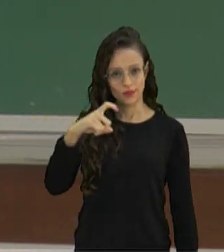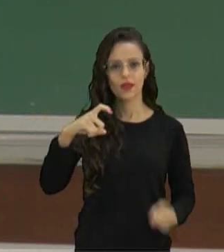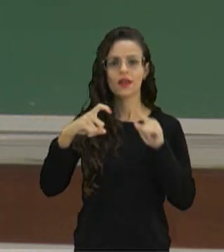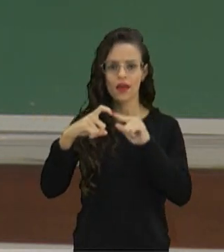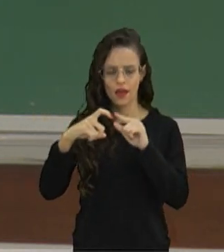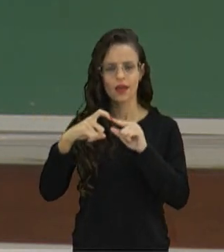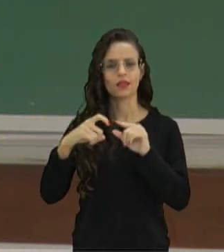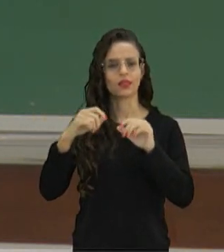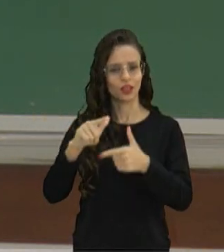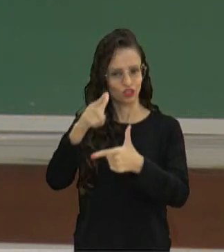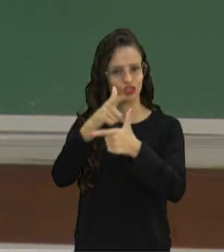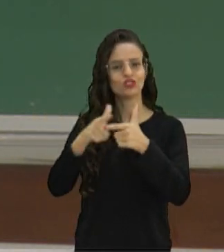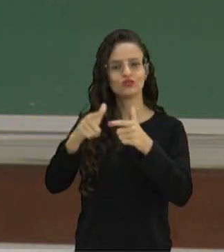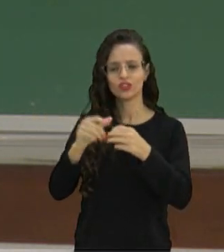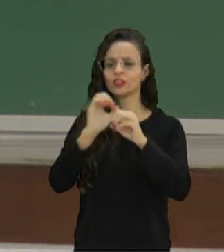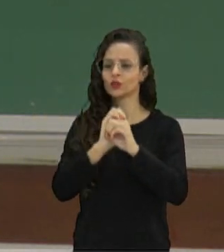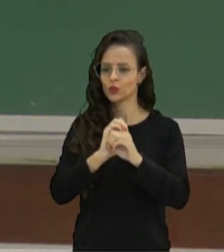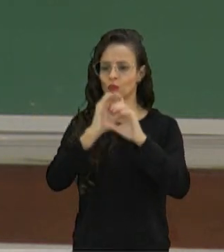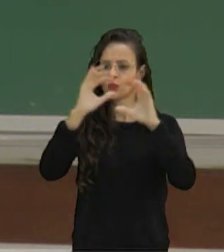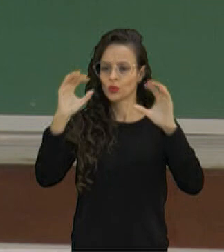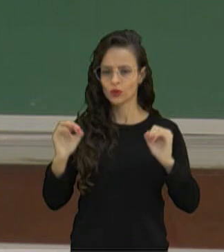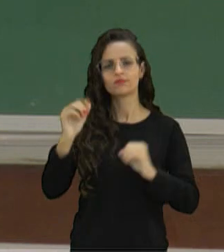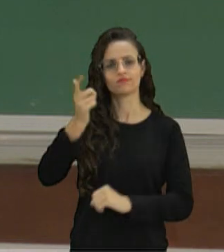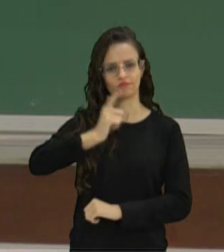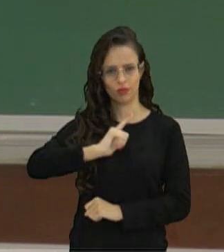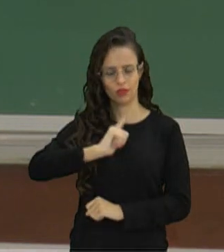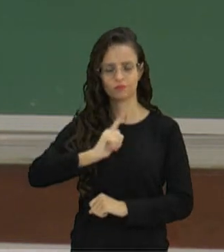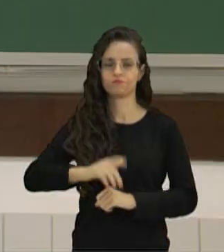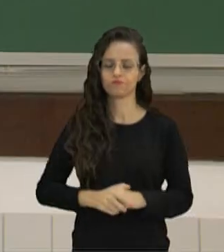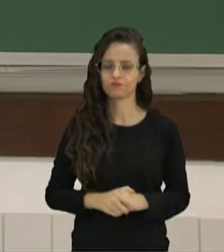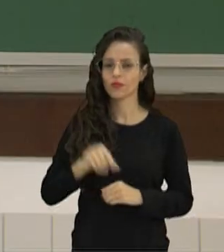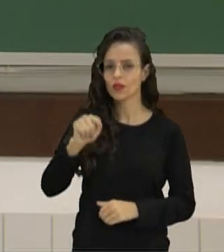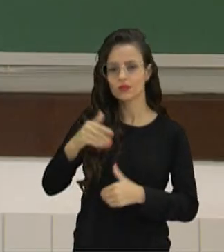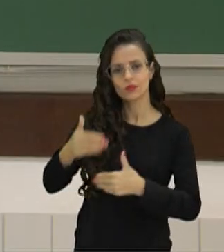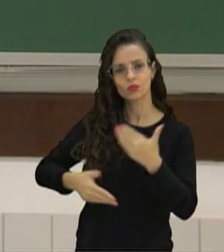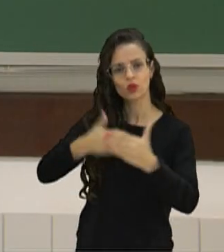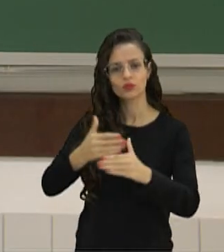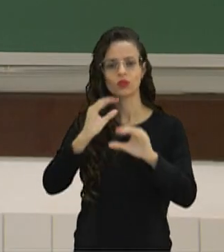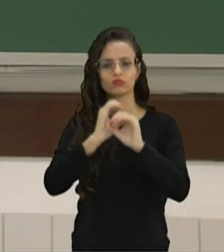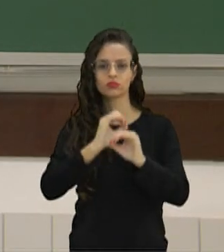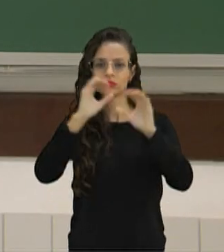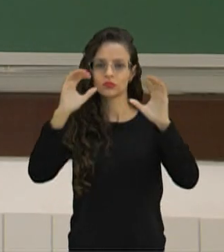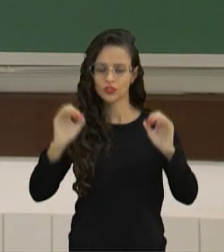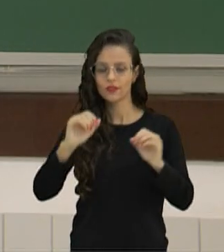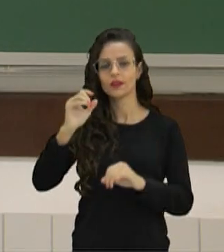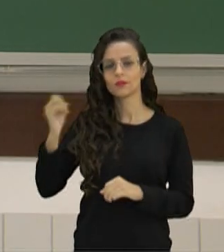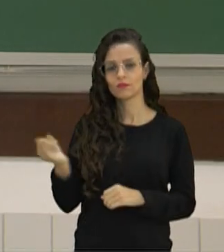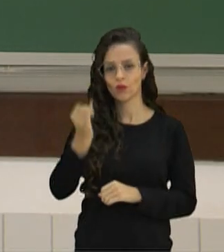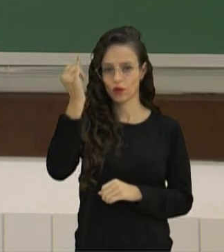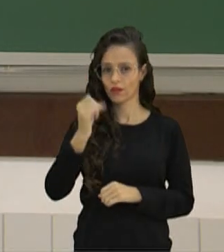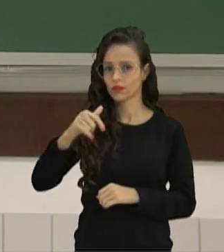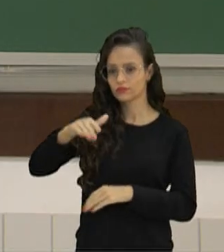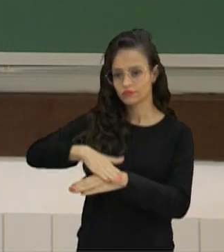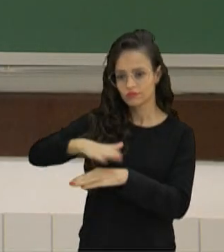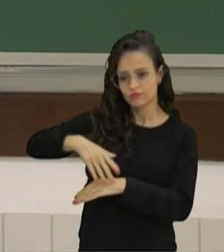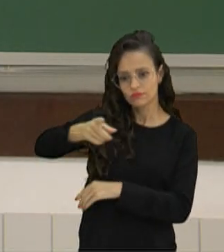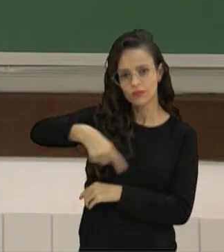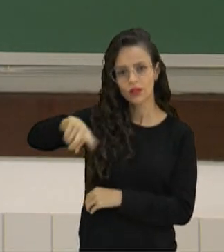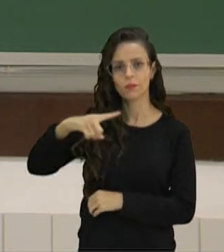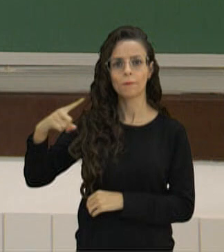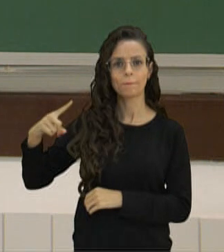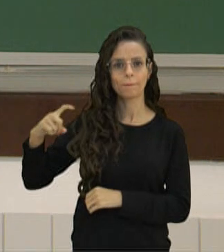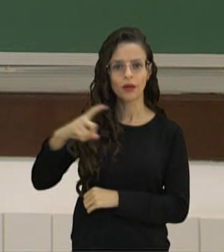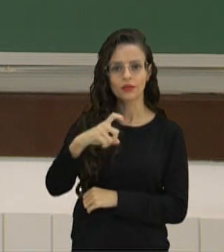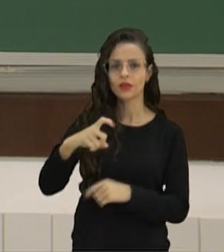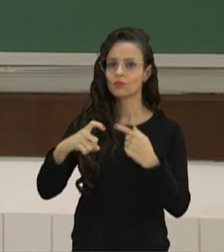divide, ela entra num processo de divisão. Esse processo de divisão é fundamental para as bactérias, porque as